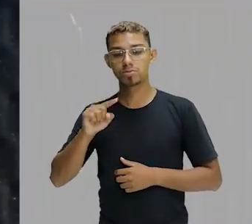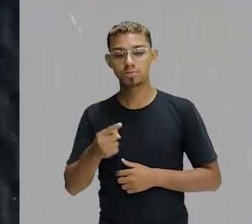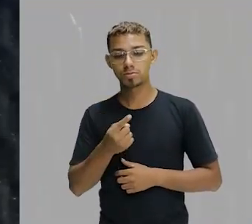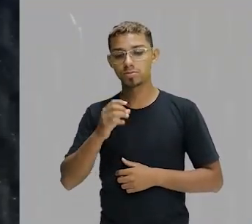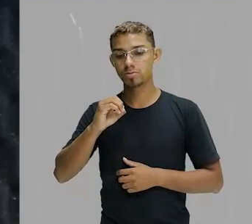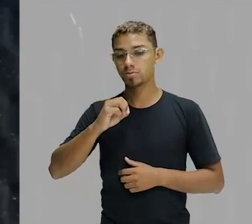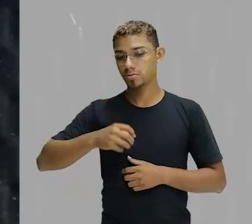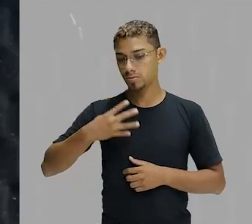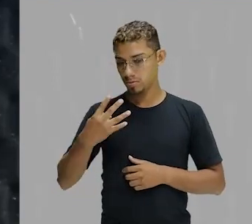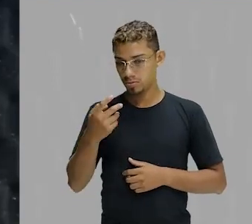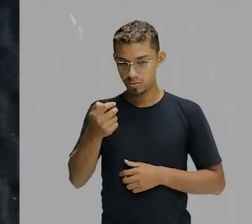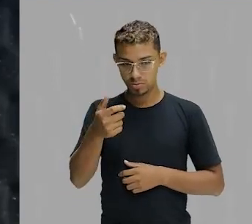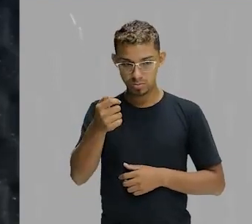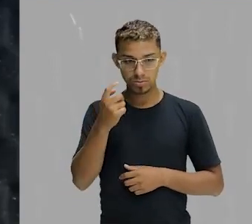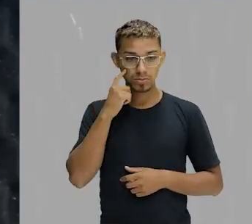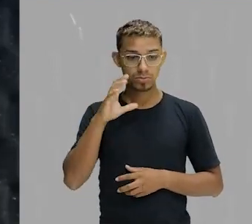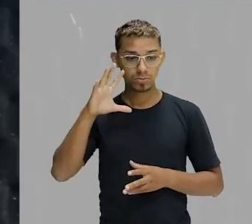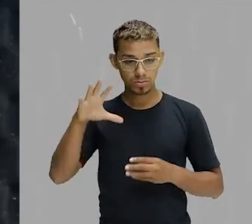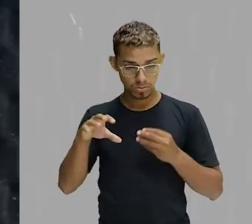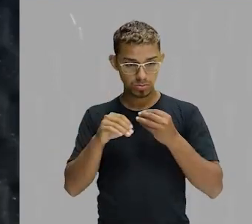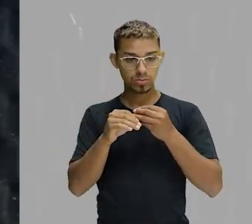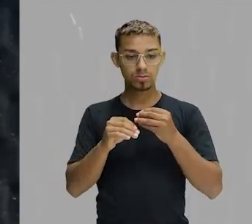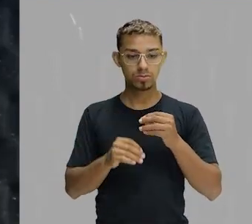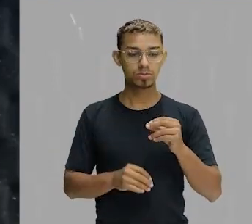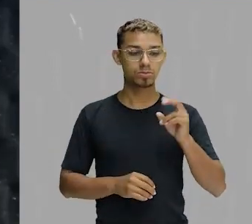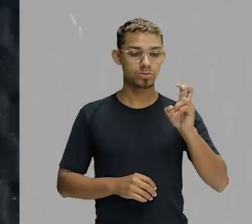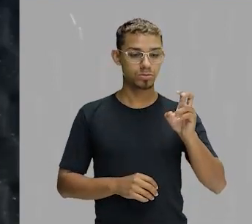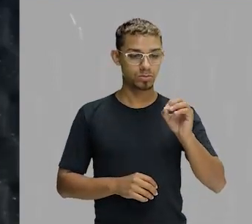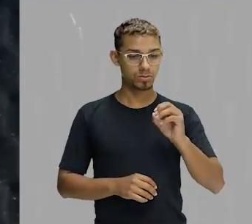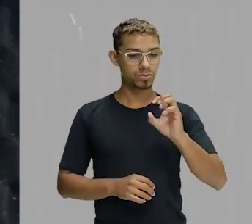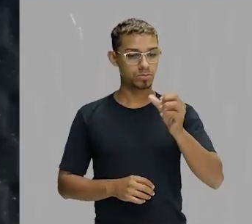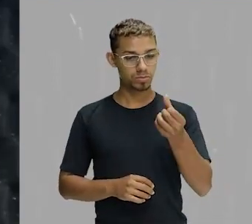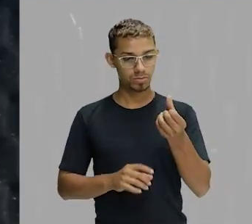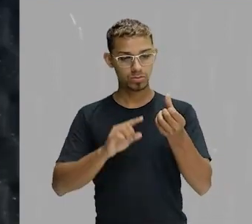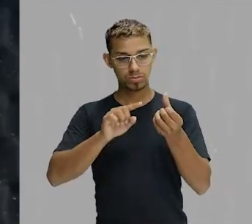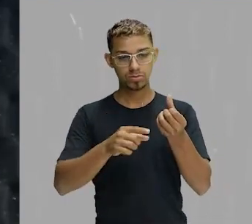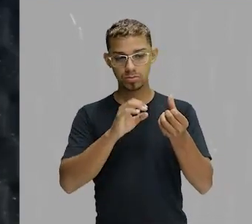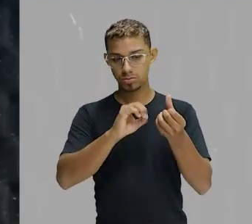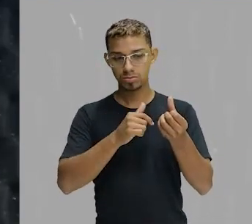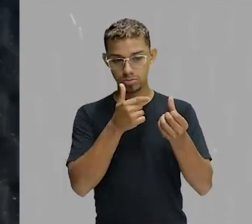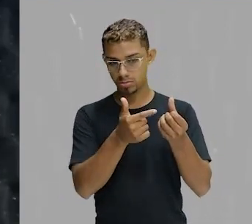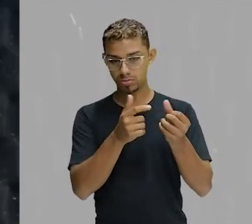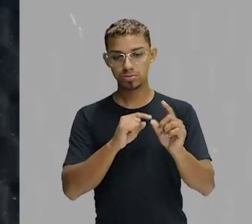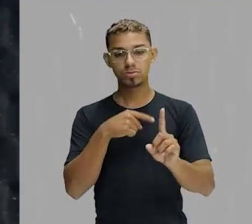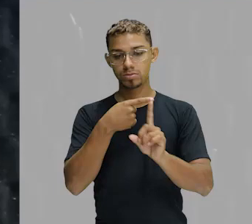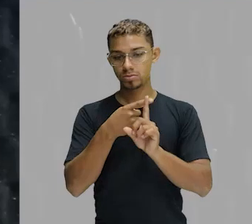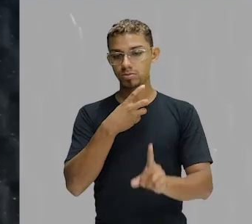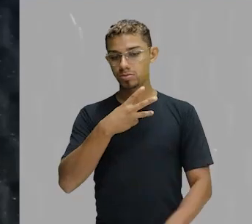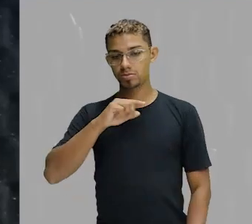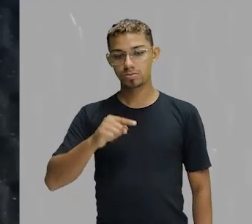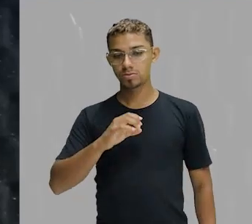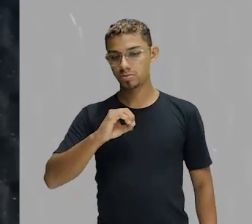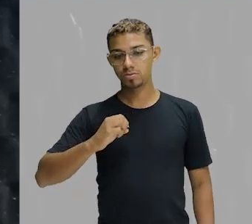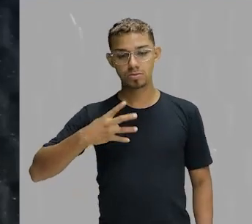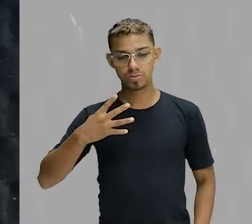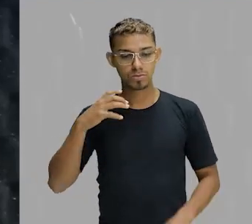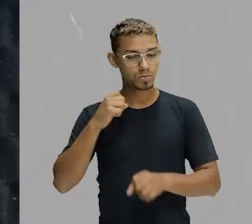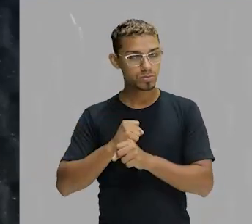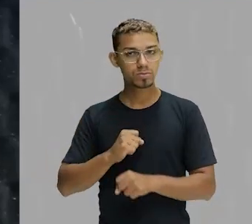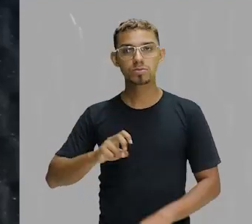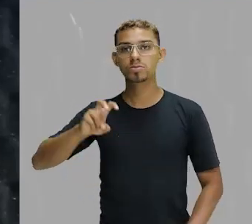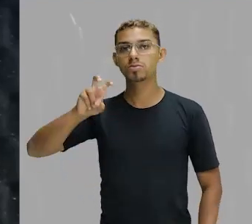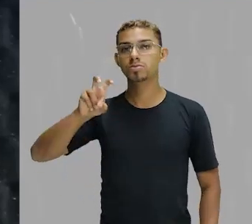3,04. Esse R$ 3,04 somado ao valor que tinha lá, que é de R$ 506,02, dá para nós uma resposta de R$